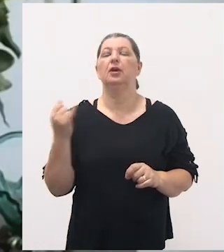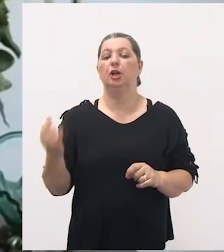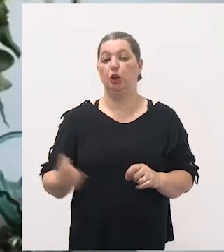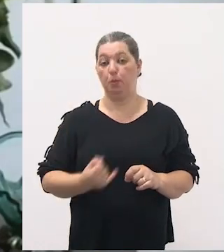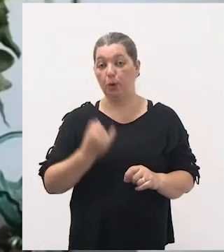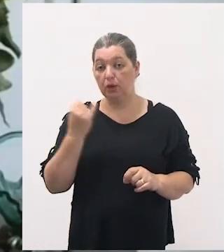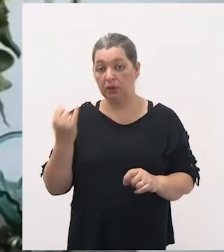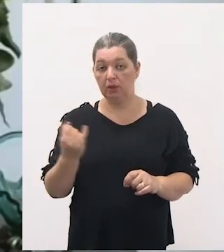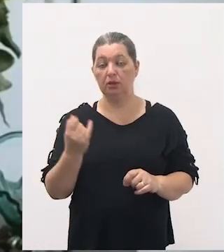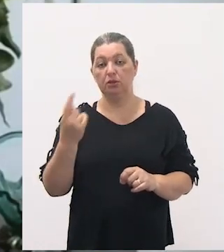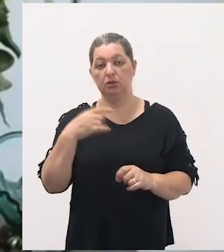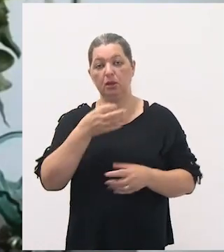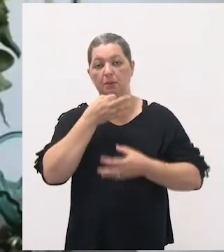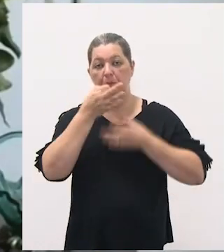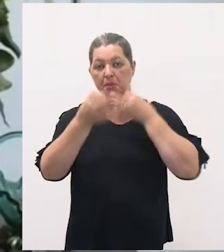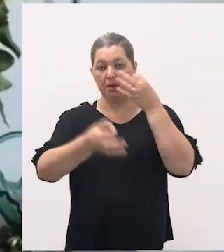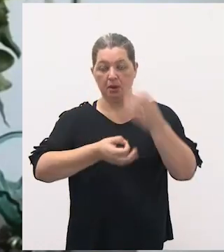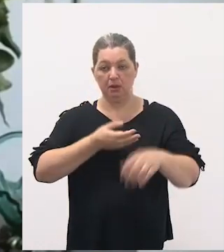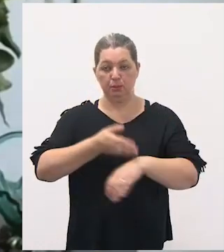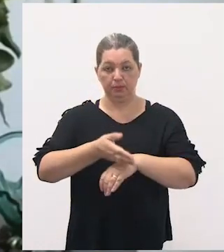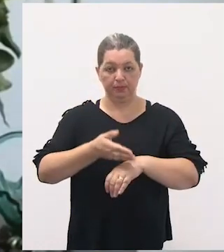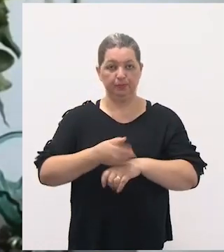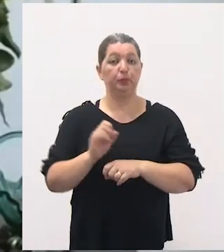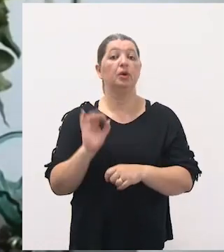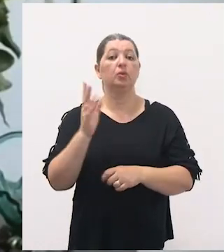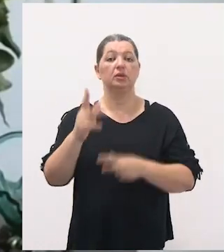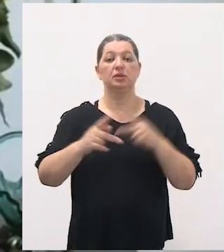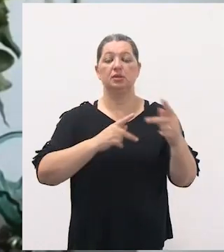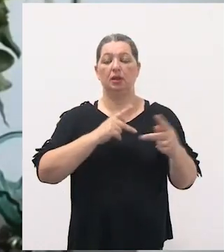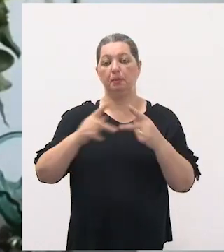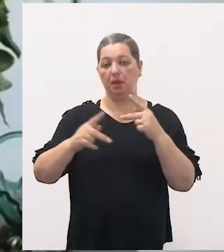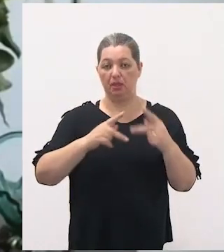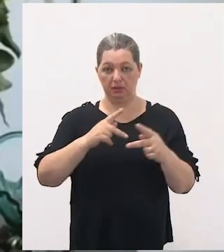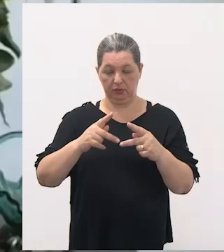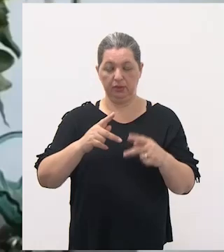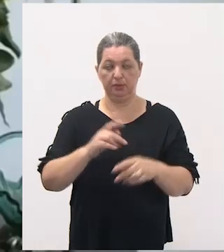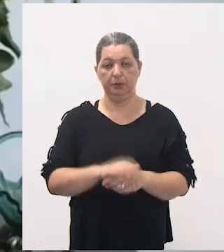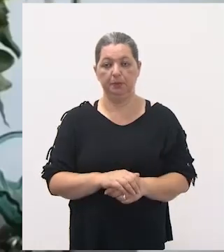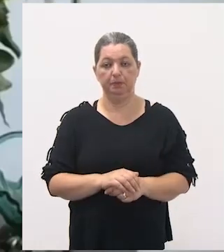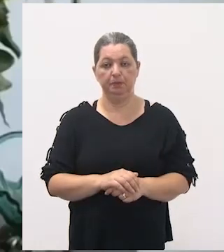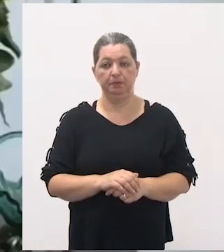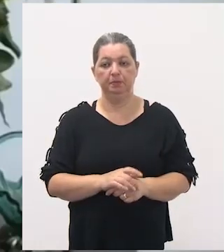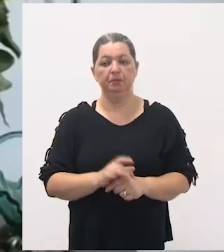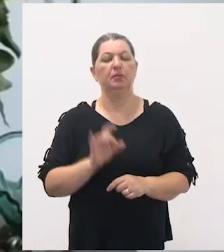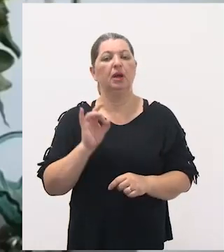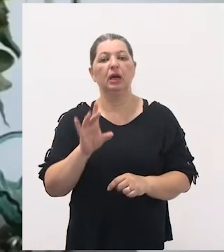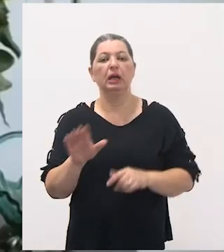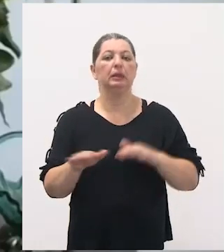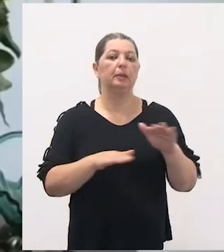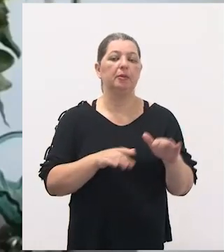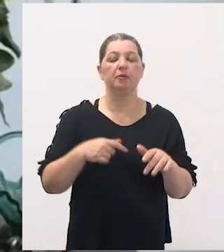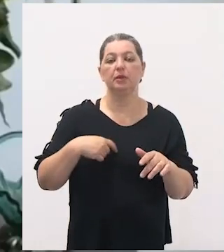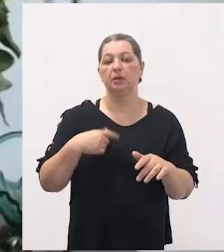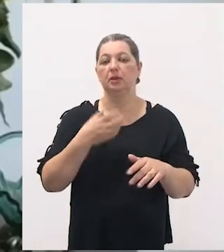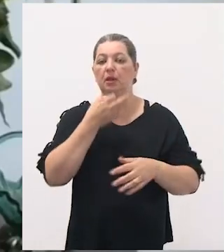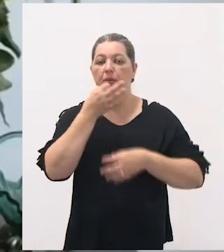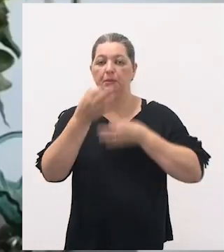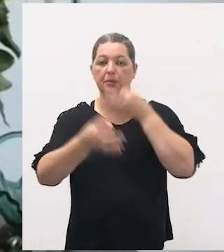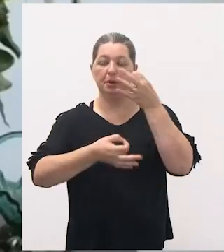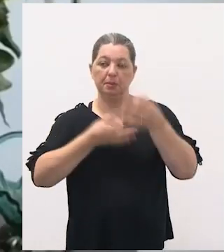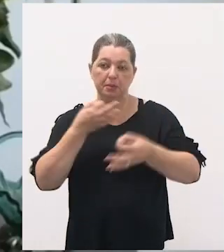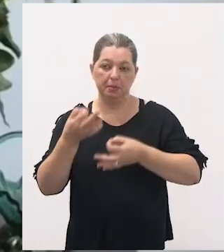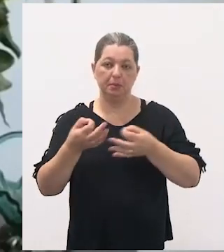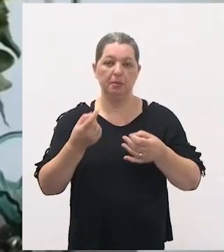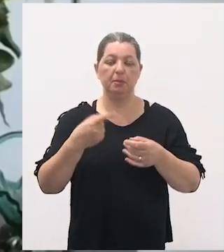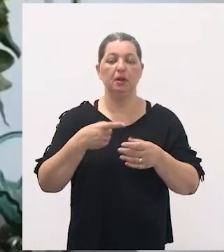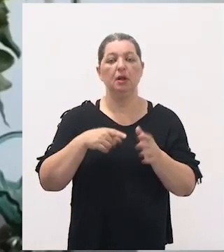importante a fala de vocês, do que acontece com a plataforma. A cada movimento que vocês conversam conosco, vocês nos enviam